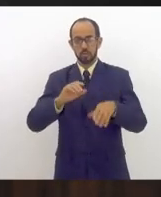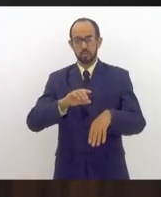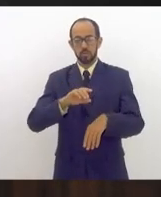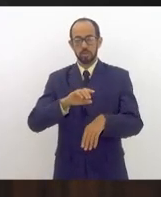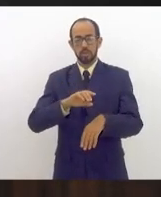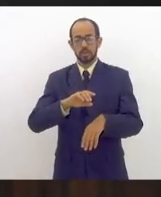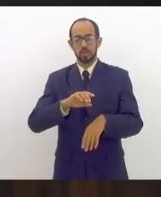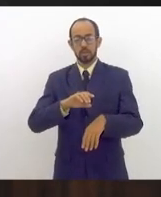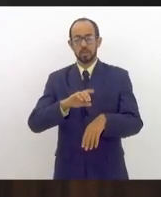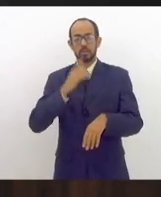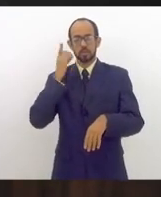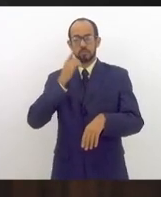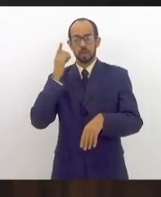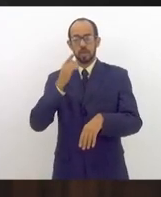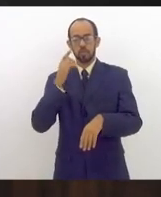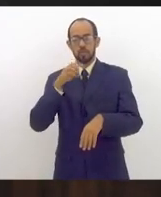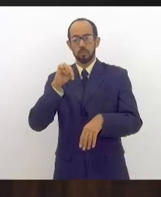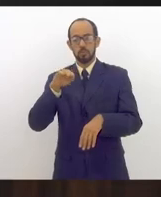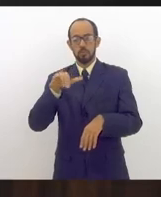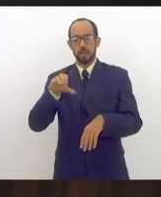deputado Márcio,